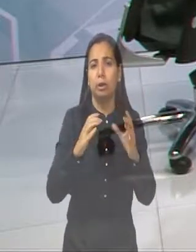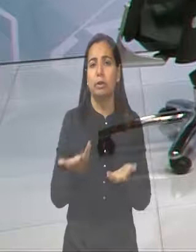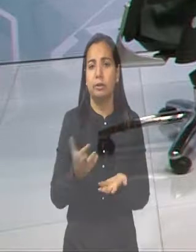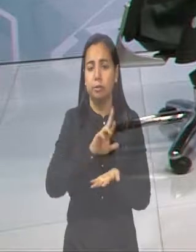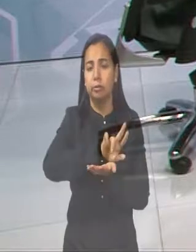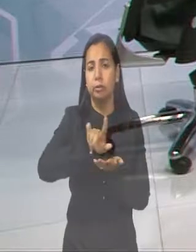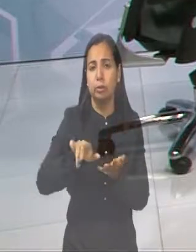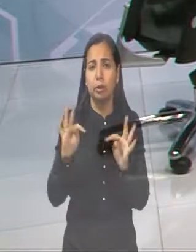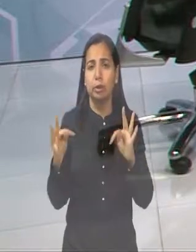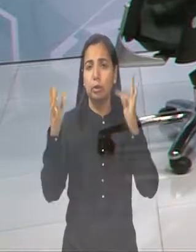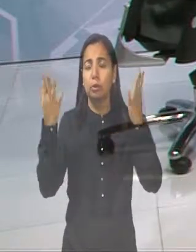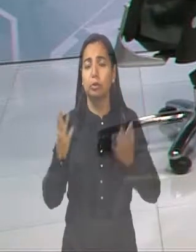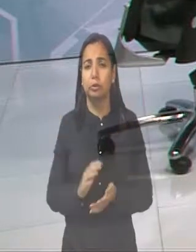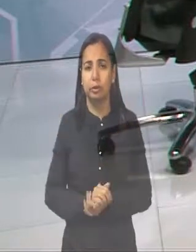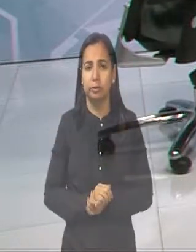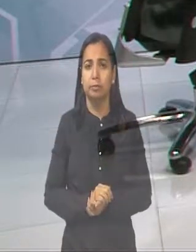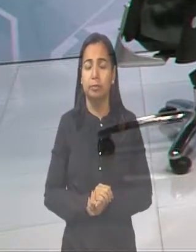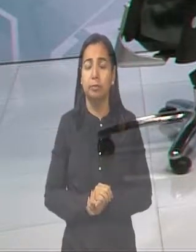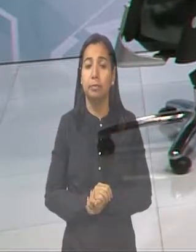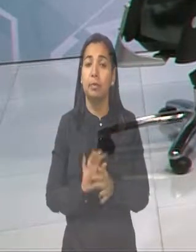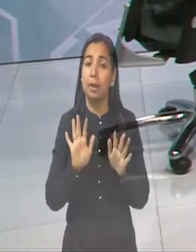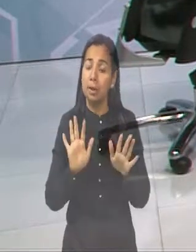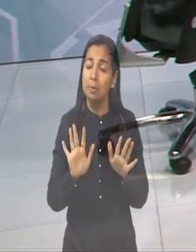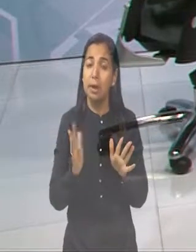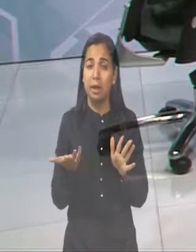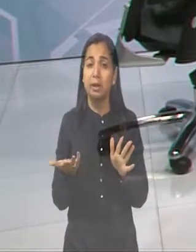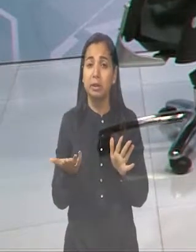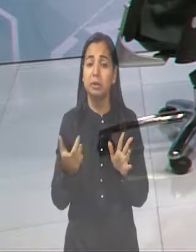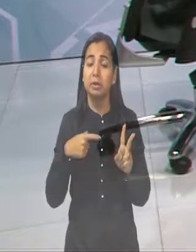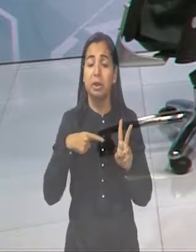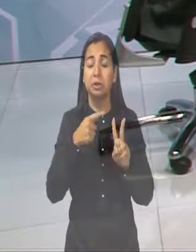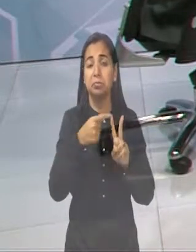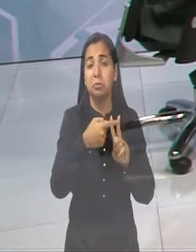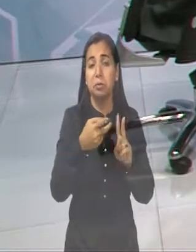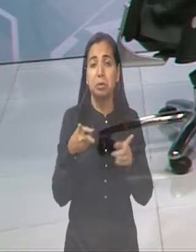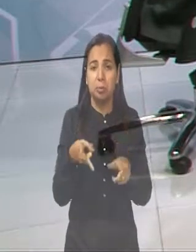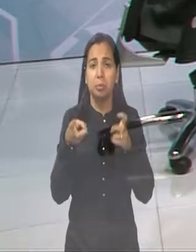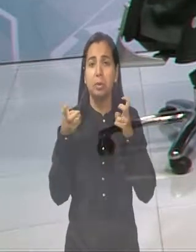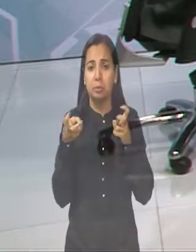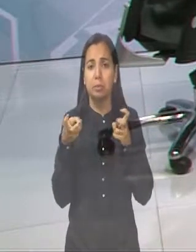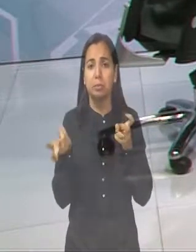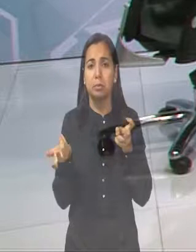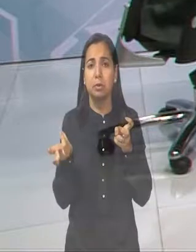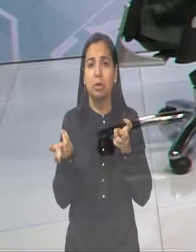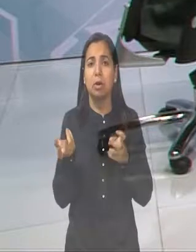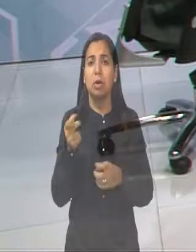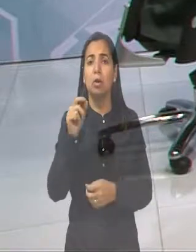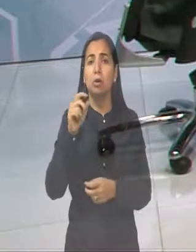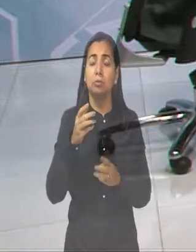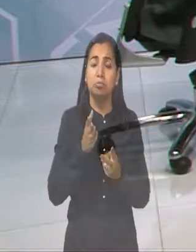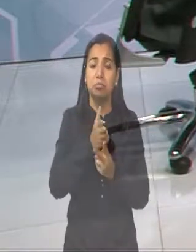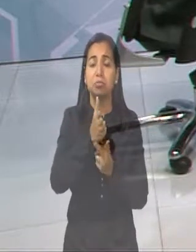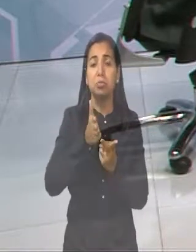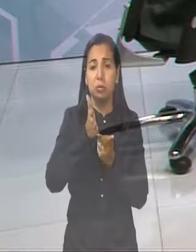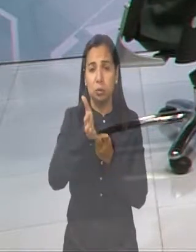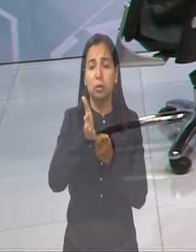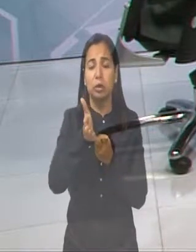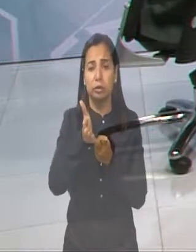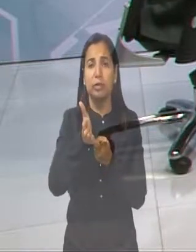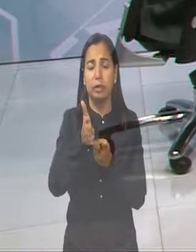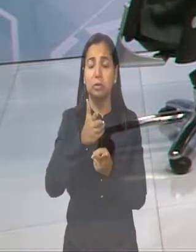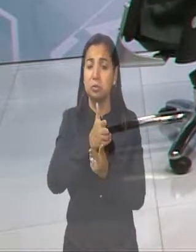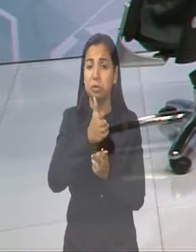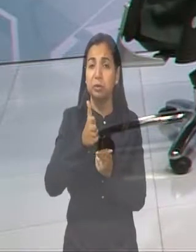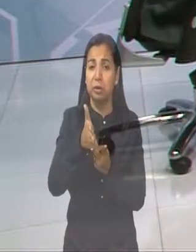geral, que a gente pode ter 2 percepções, a grosso modo, 2 vertentes, não são 2 percepções,